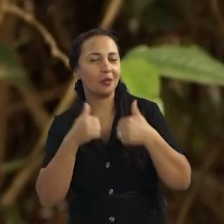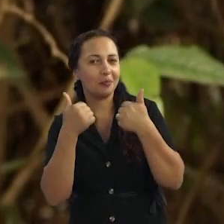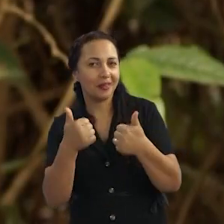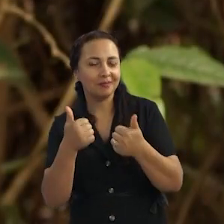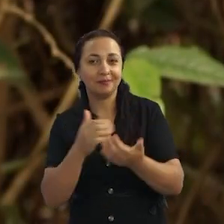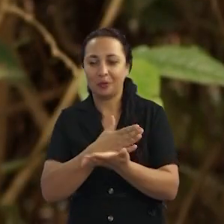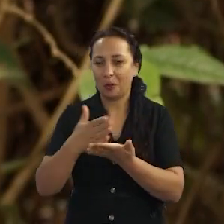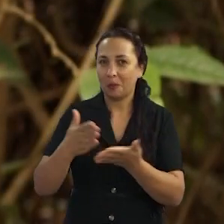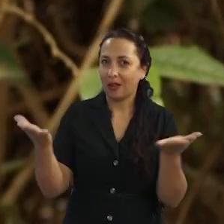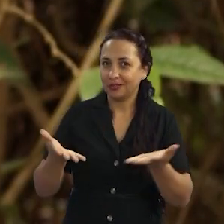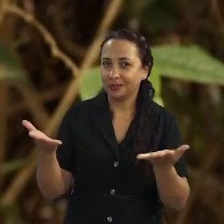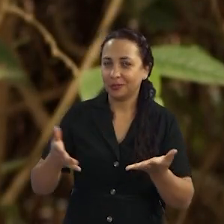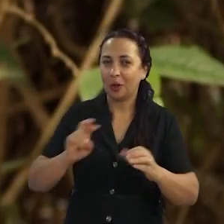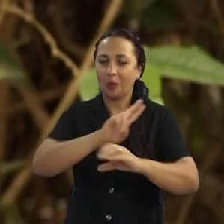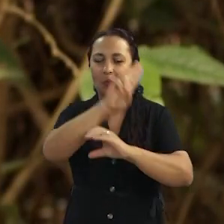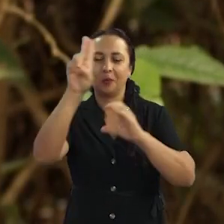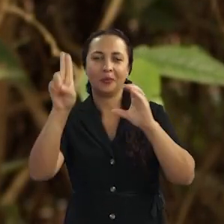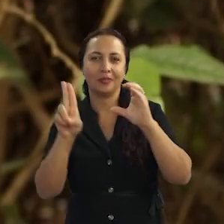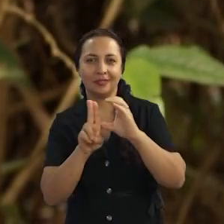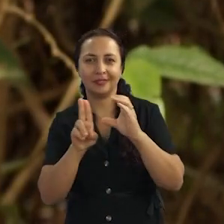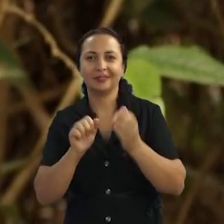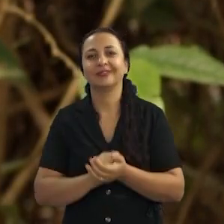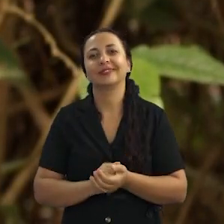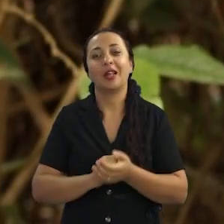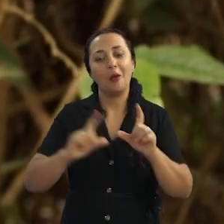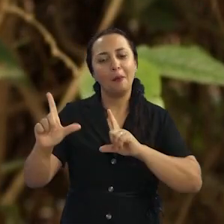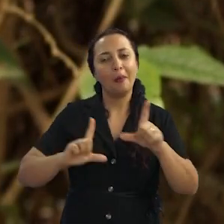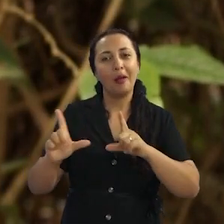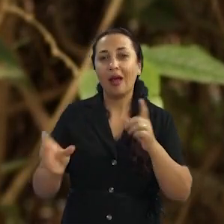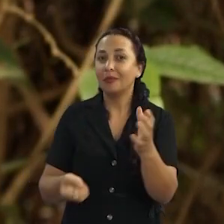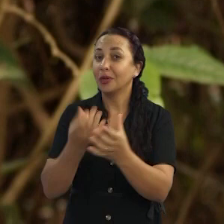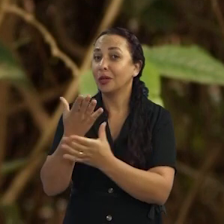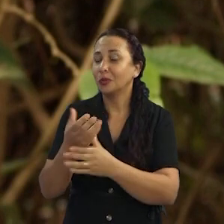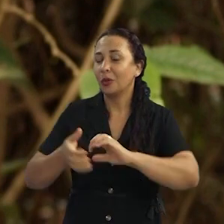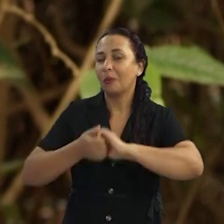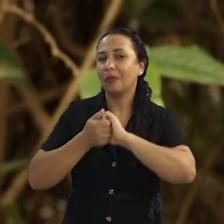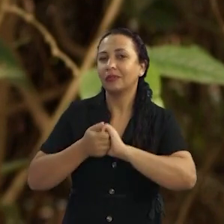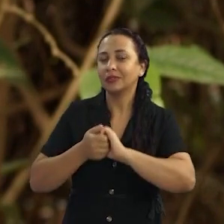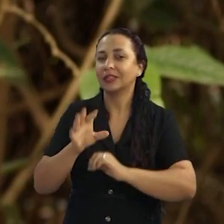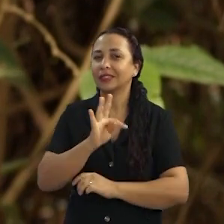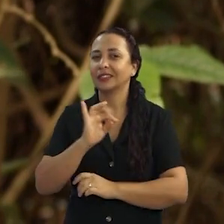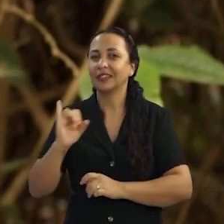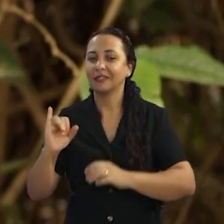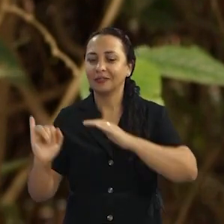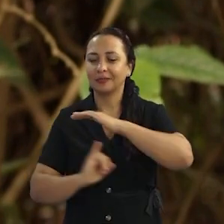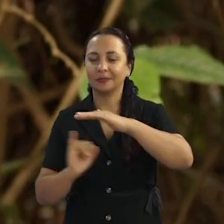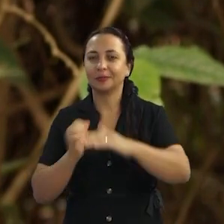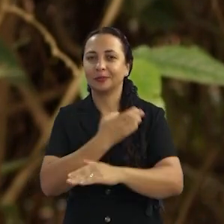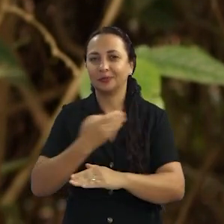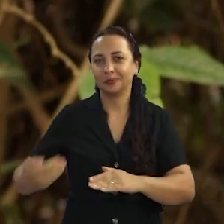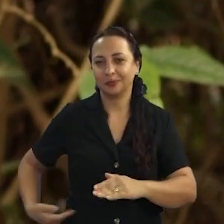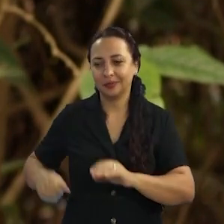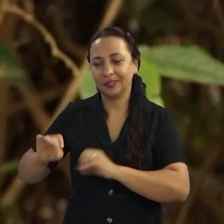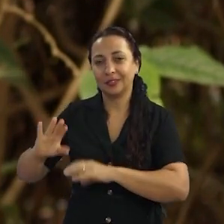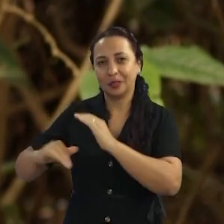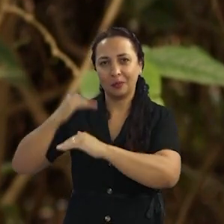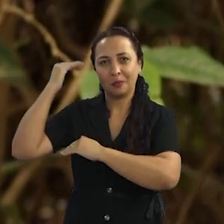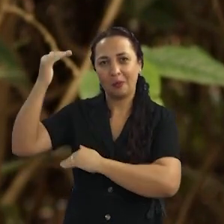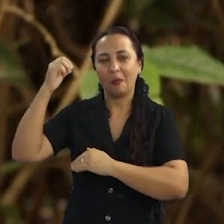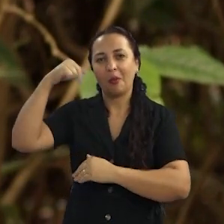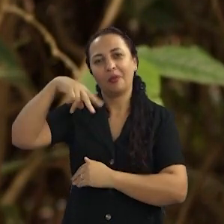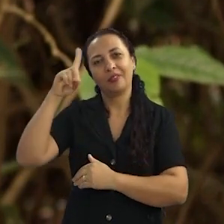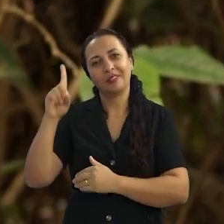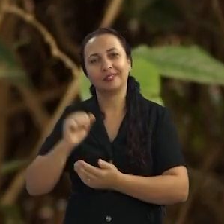Olá, tudo bem? A partir de agora começa mais um Universiência, um programa feito por TVs e instituições públicas de ensino